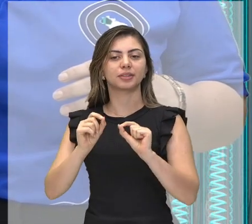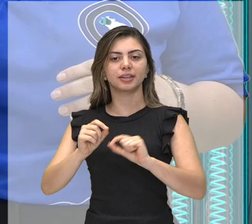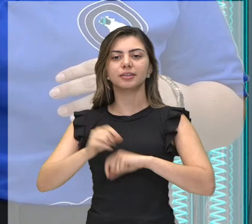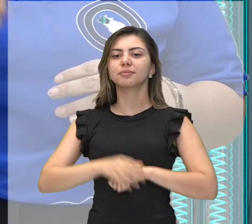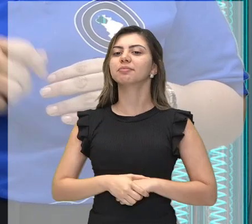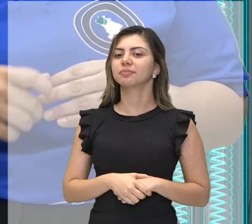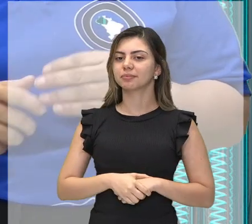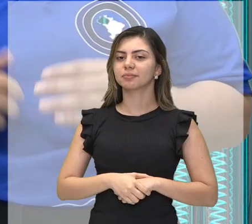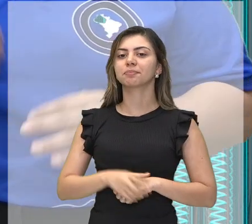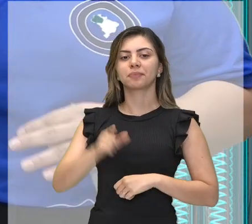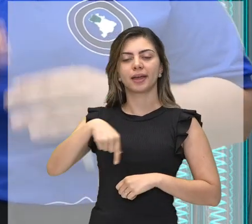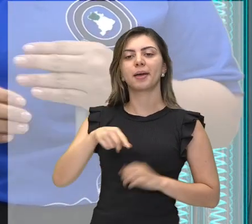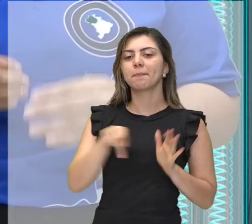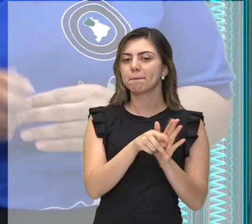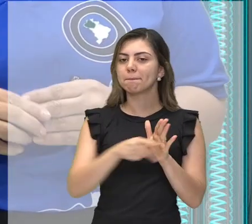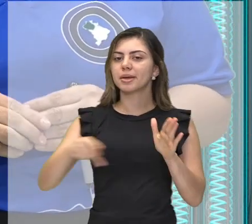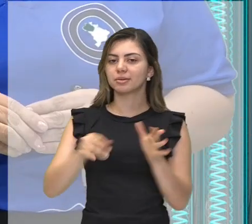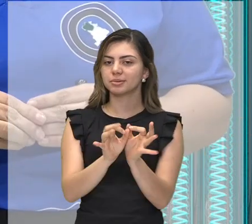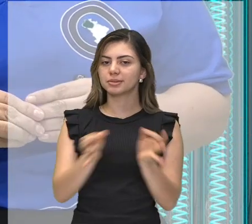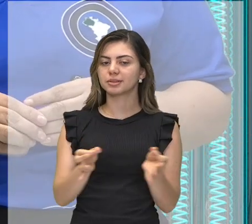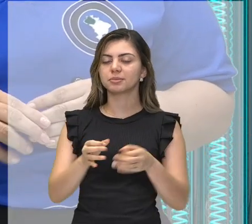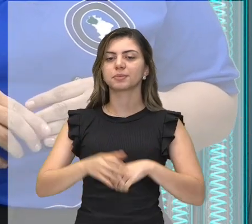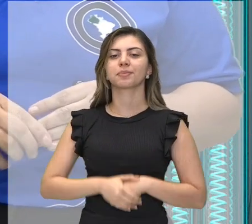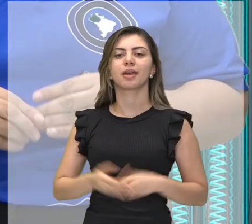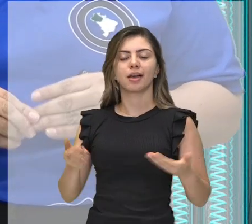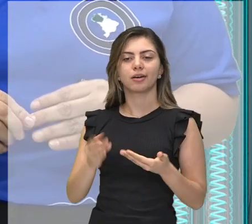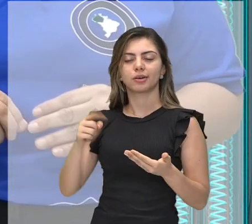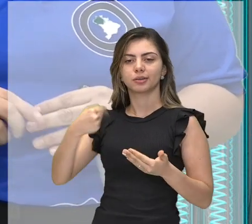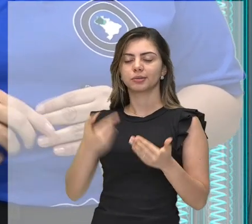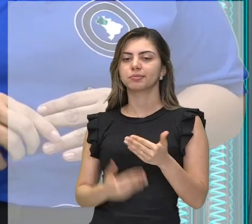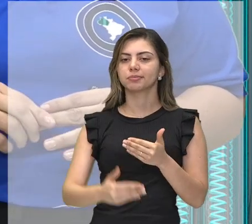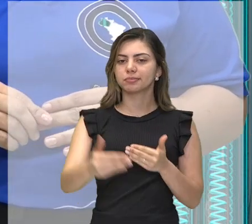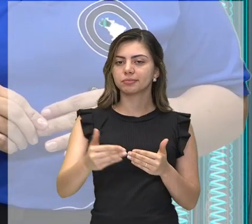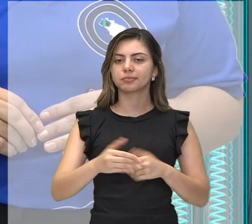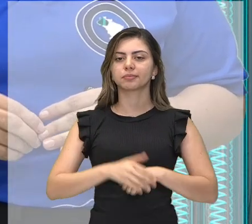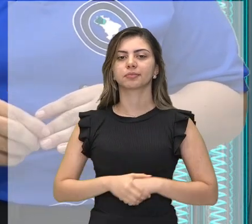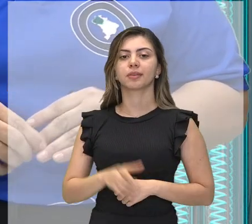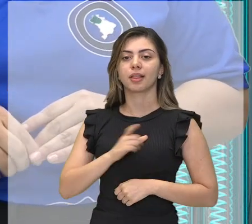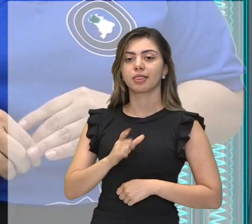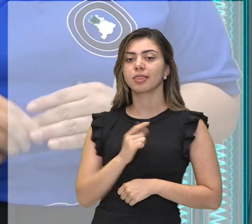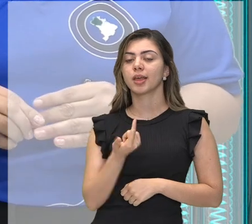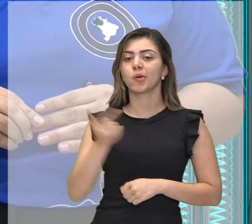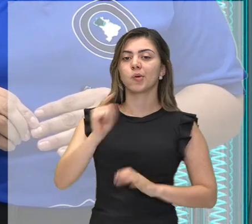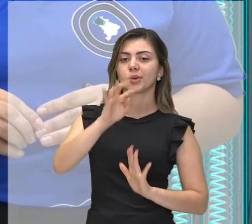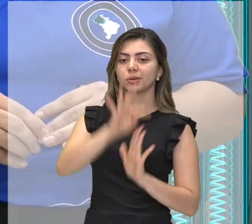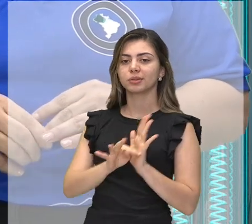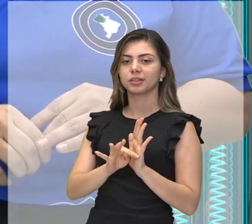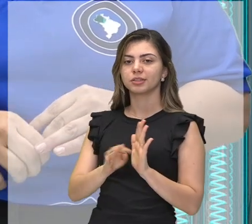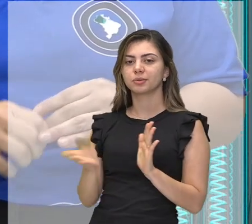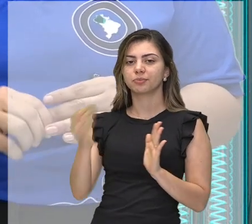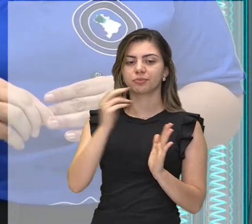Ok? Certinho? Então, vamos continuando aí. Tem um outro texto,